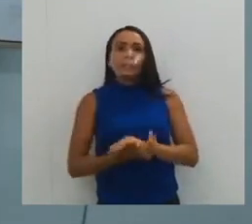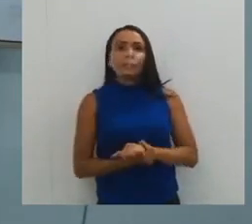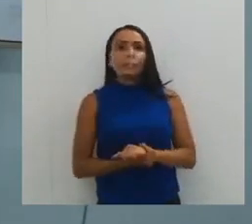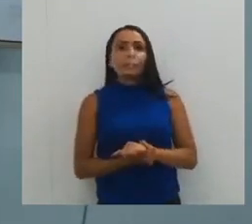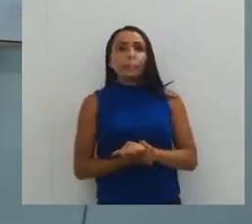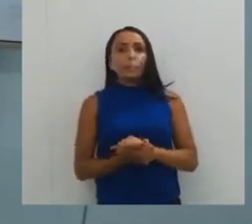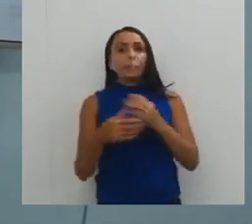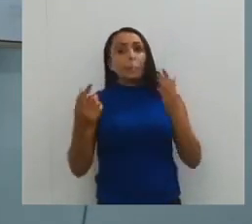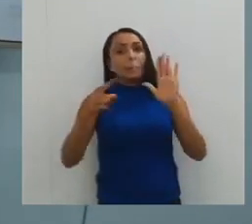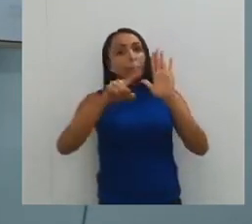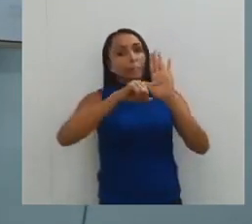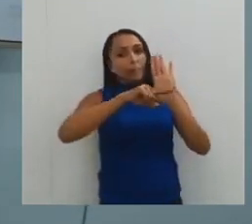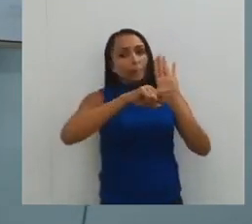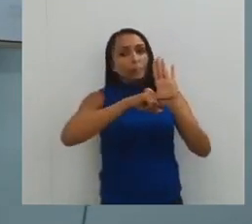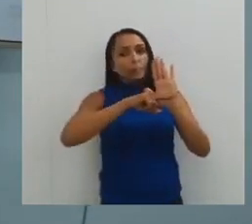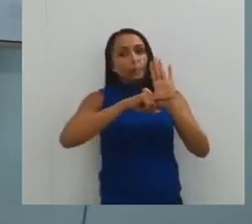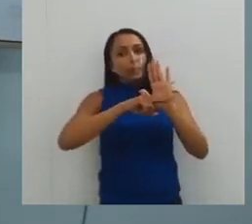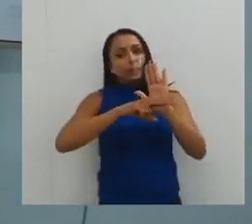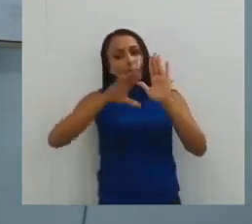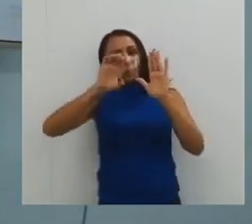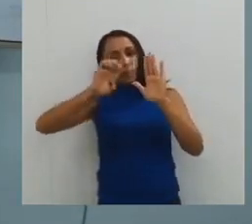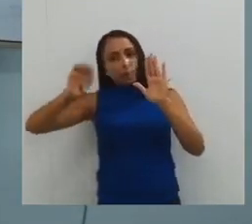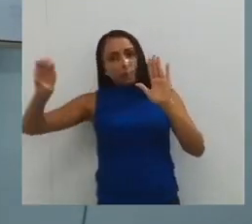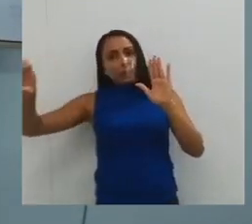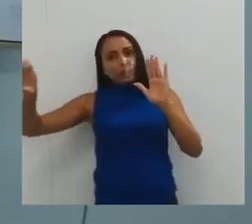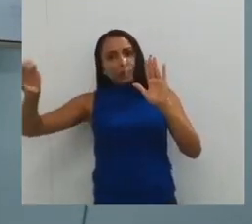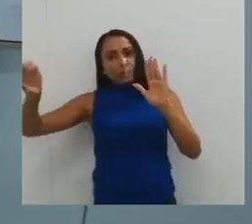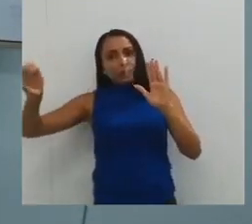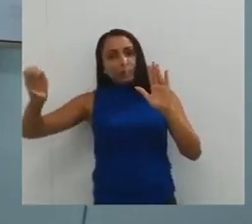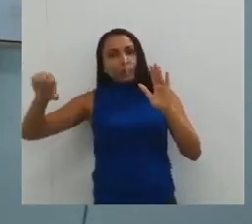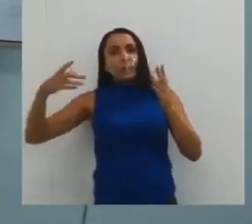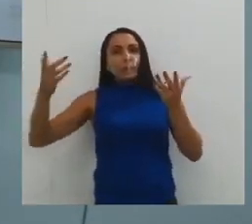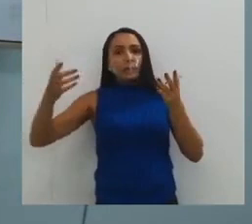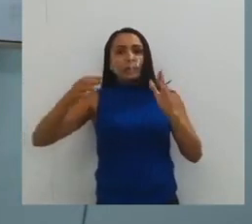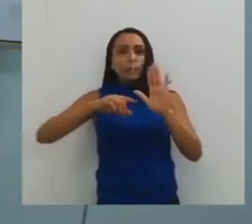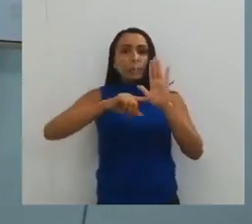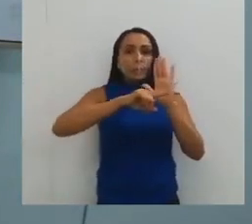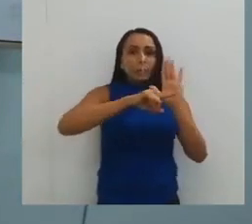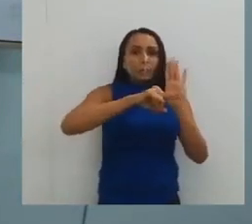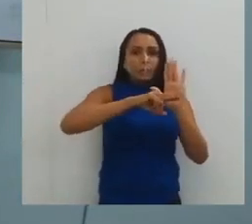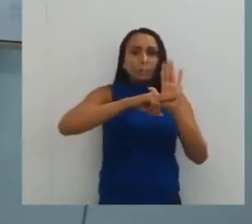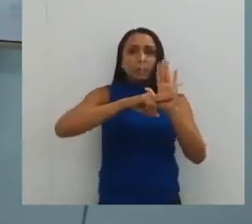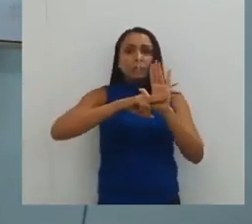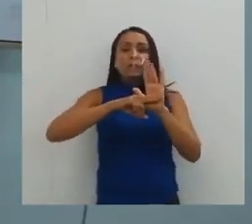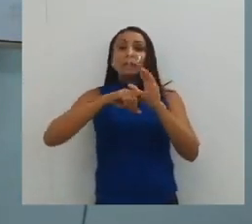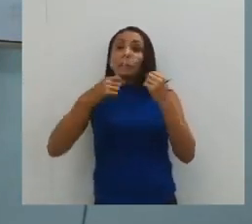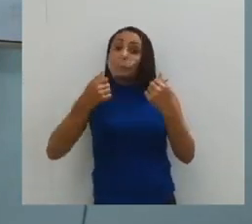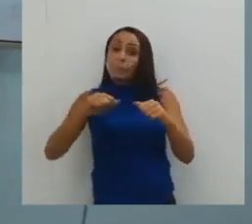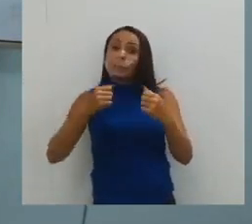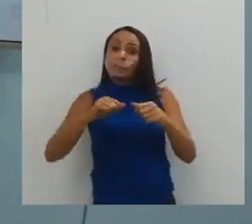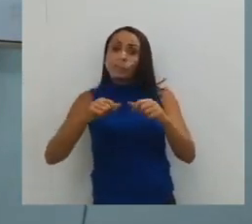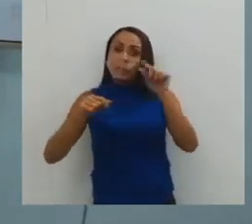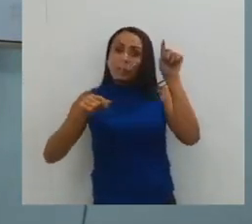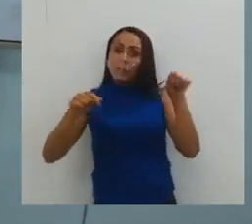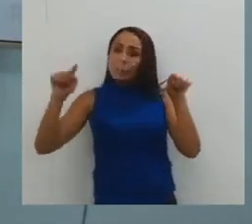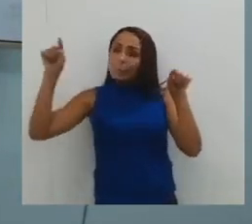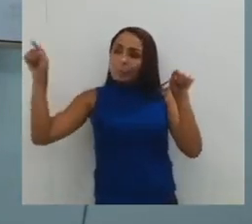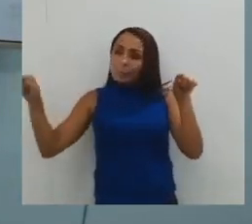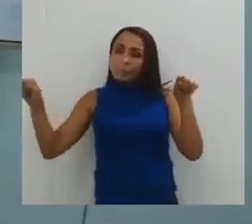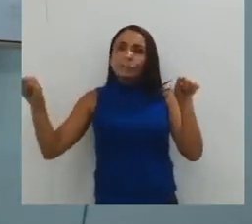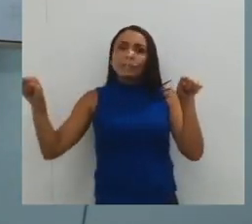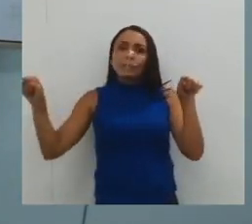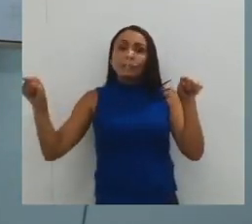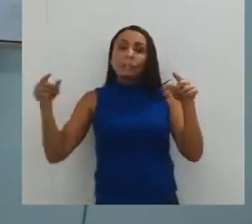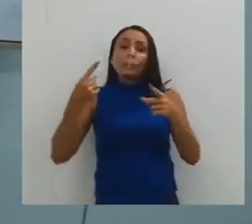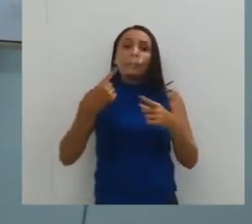vez que tiver esse menos em uma equaçãozinha do segundo grau, uma equação menos a outra, então, ó, precisa colocar o parêntese. Por